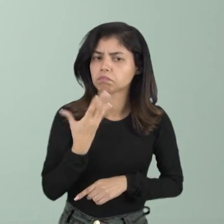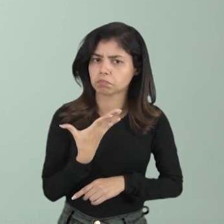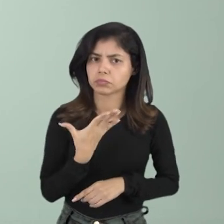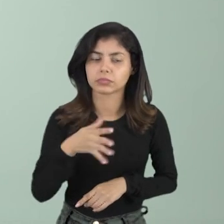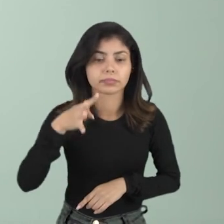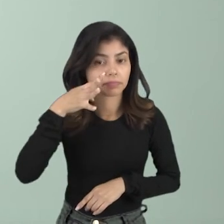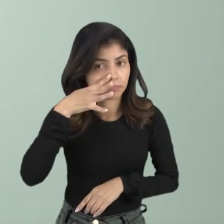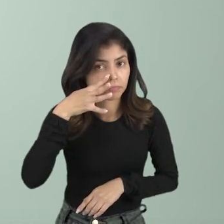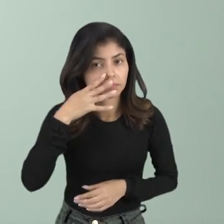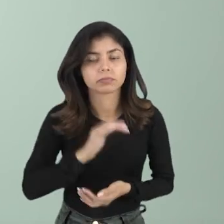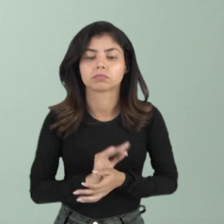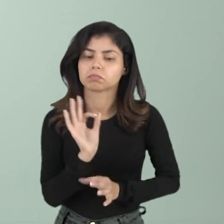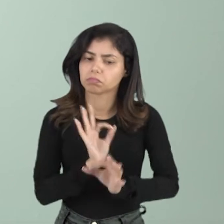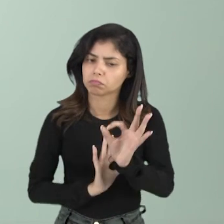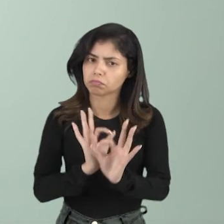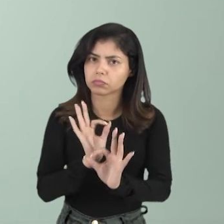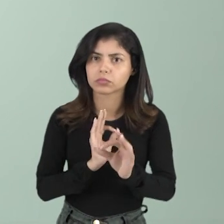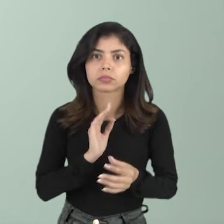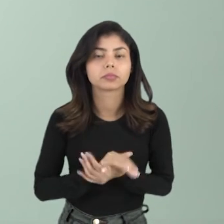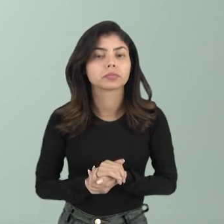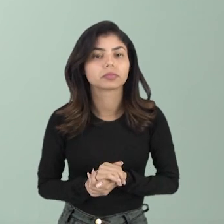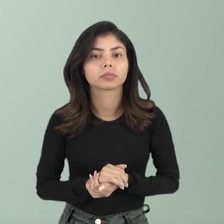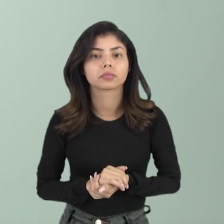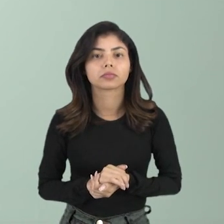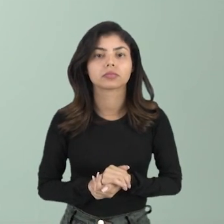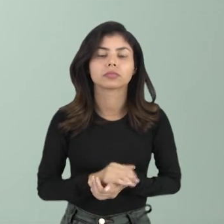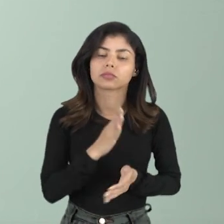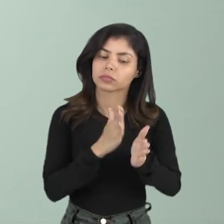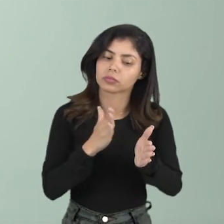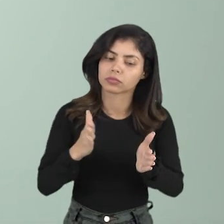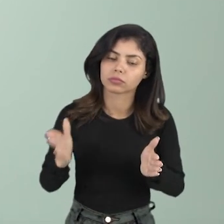muito interessante, tudo organizado por componente e